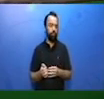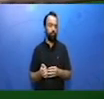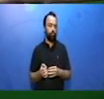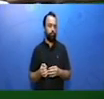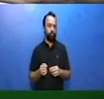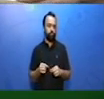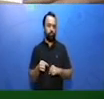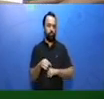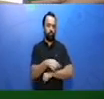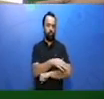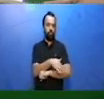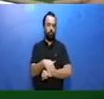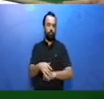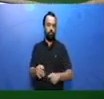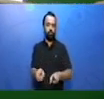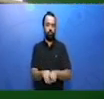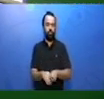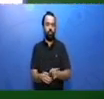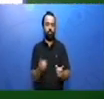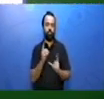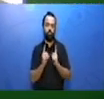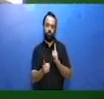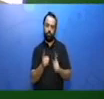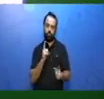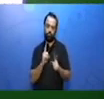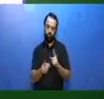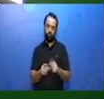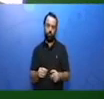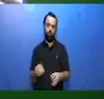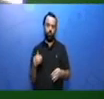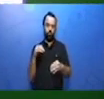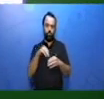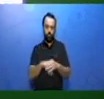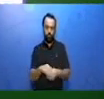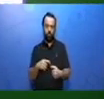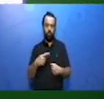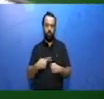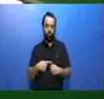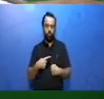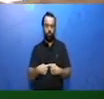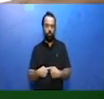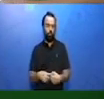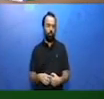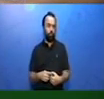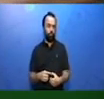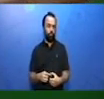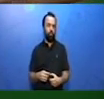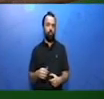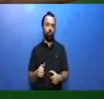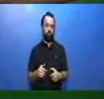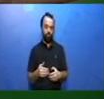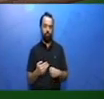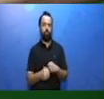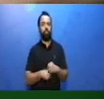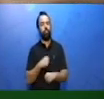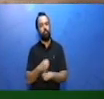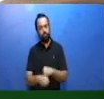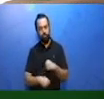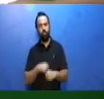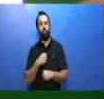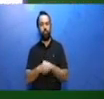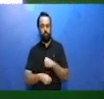que ruas e avenidas fazem parte da cidade e que com o tempo podem passar por